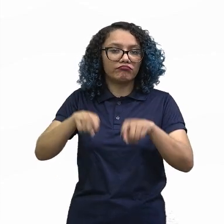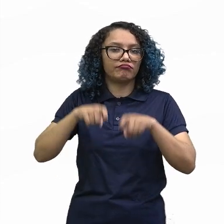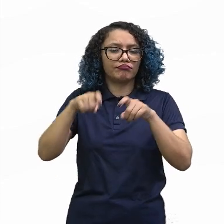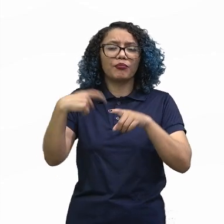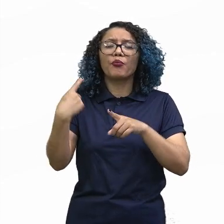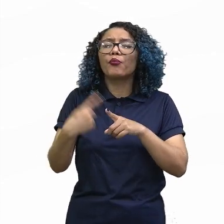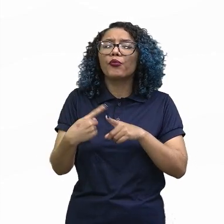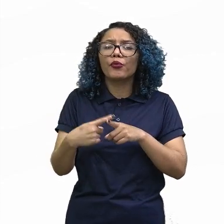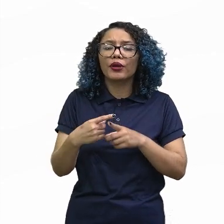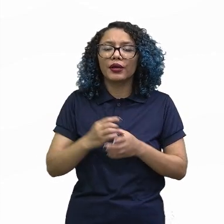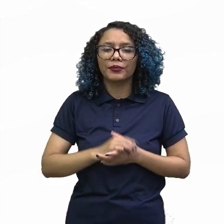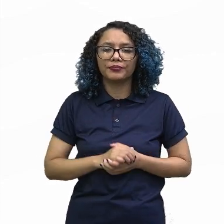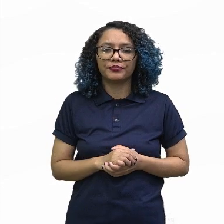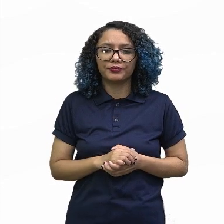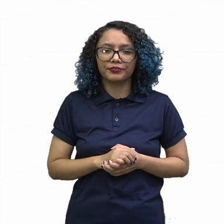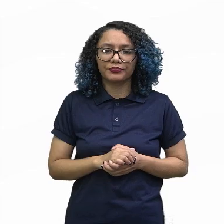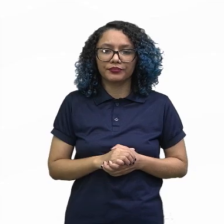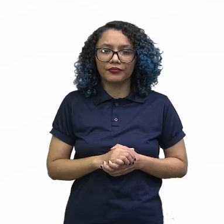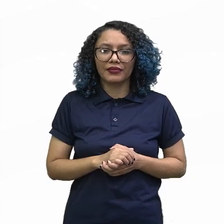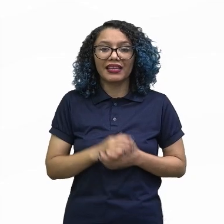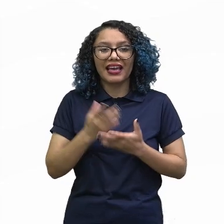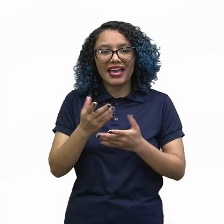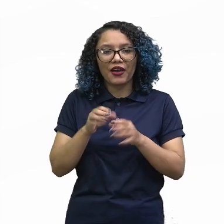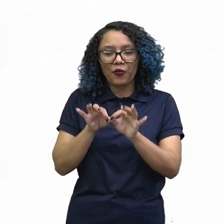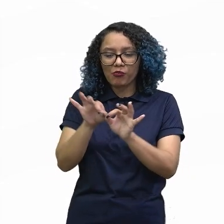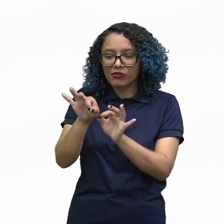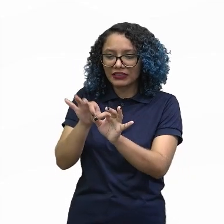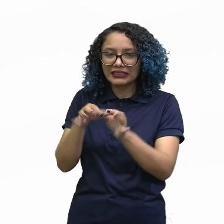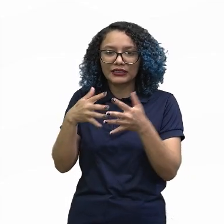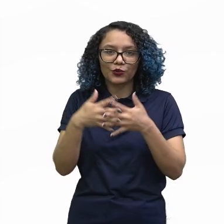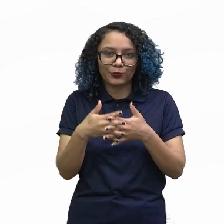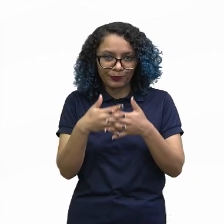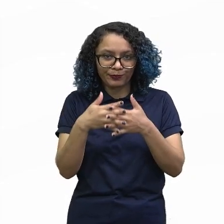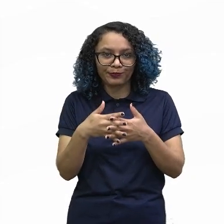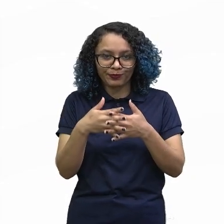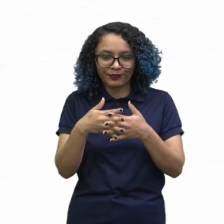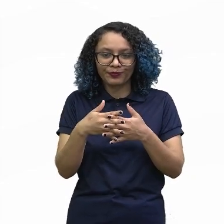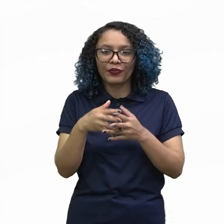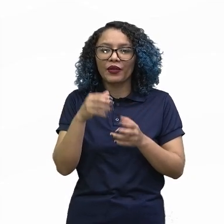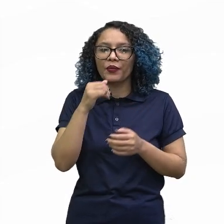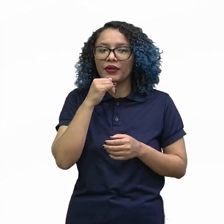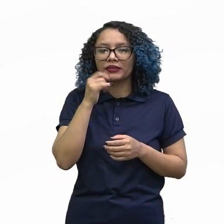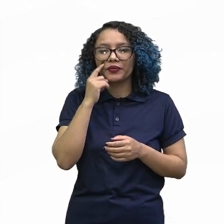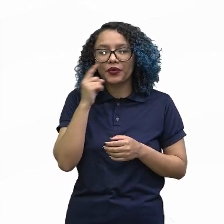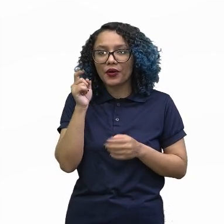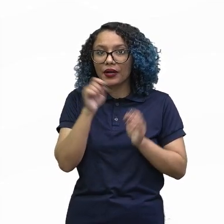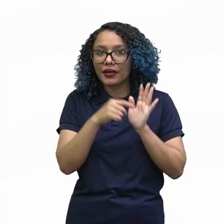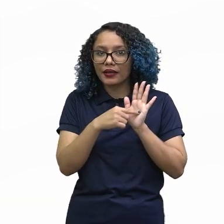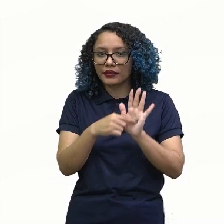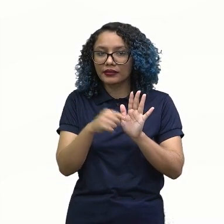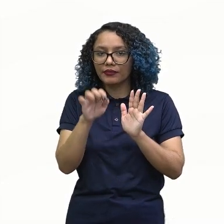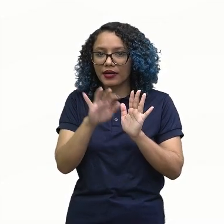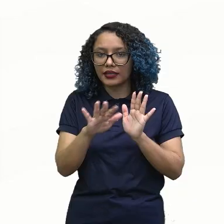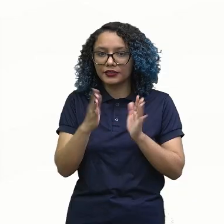sua implementação complexa, como nós temos aqui a imagem, olha